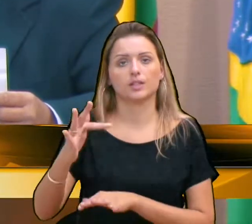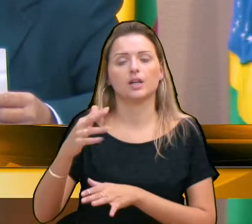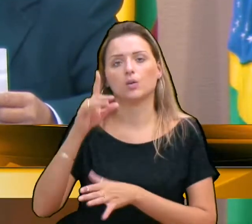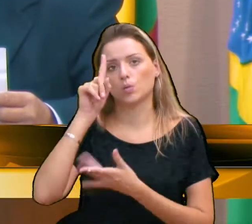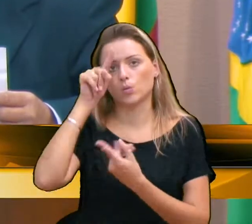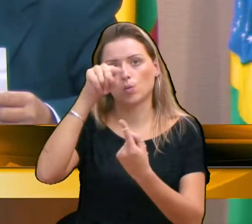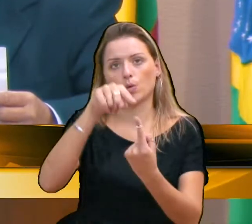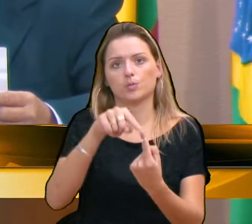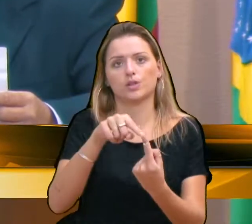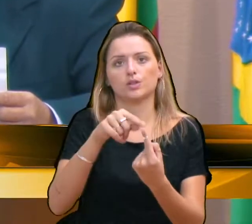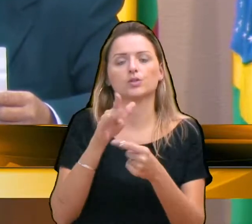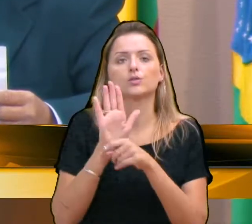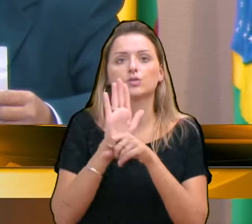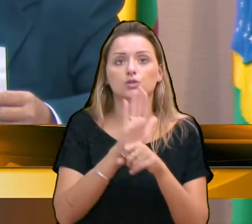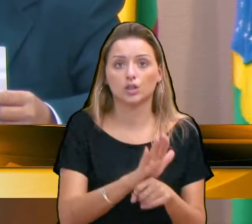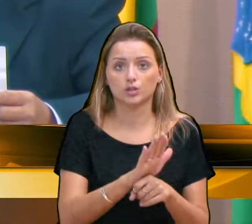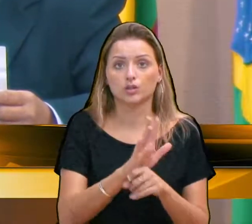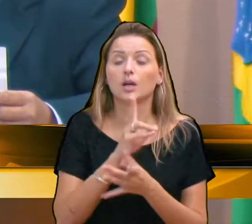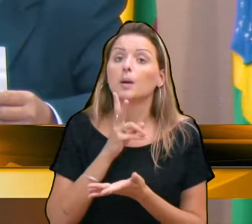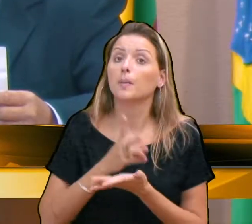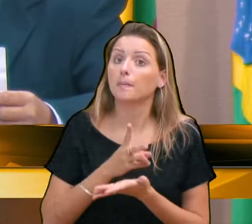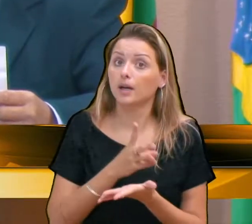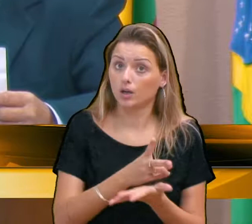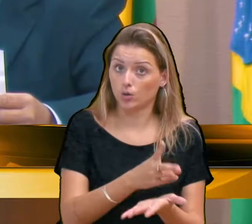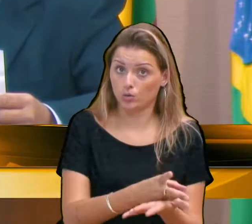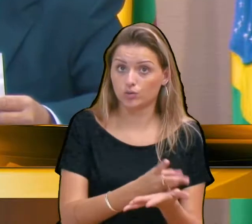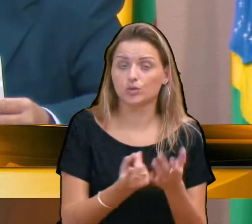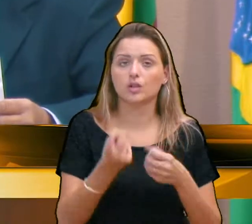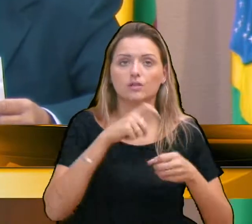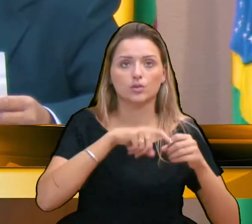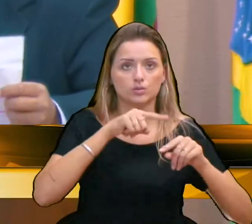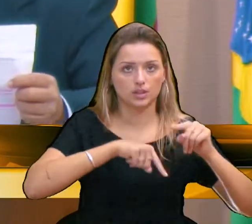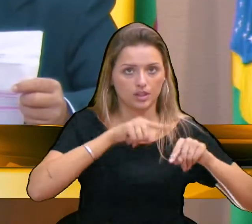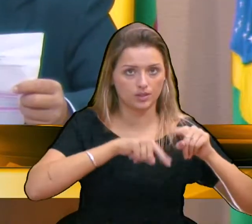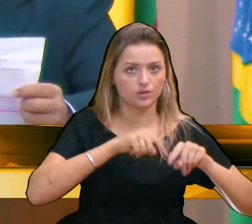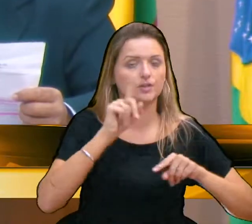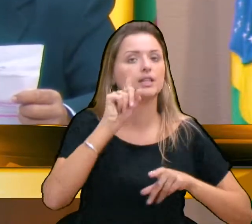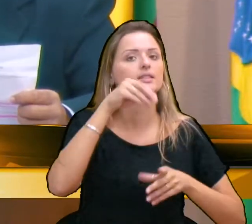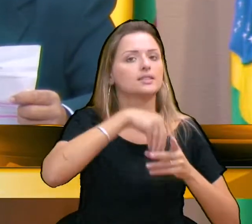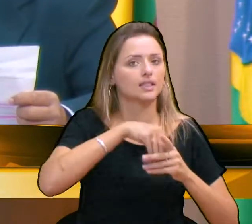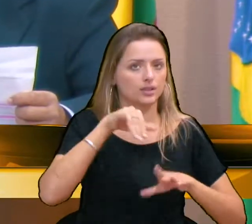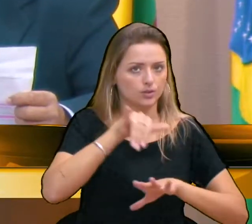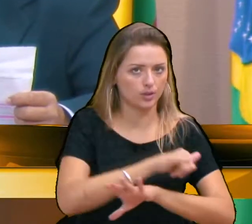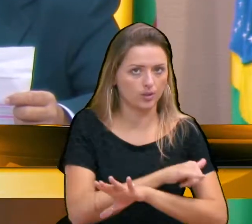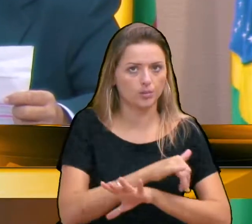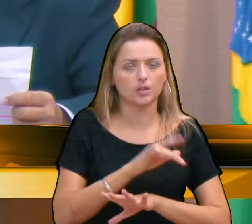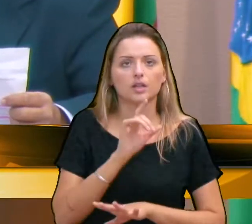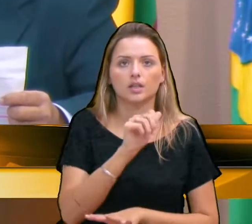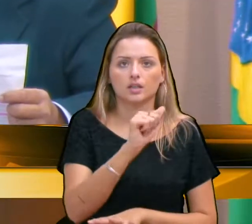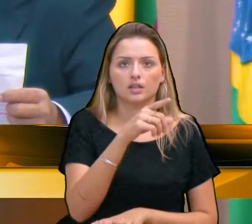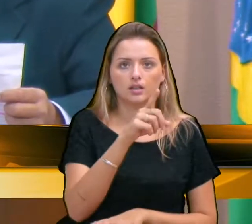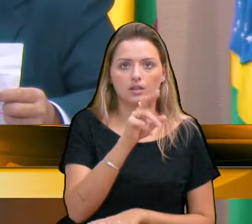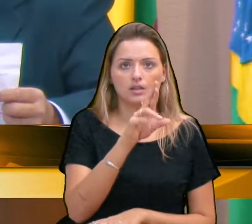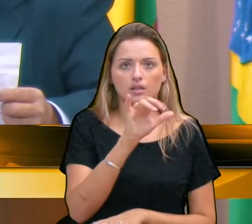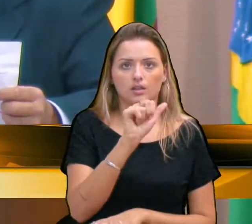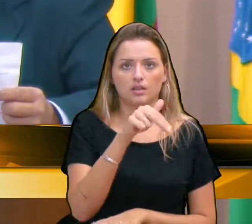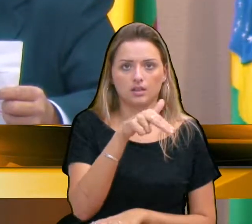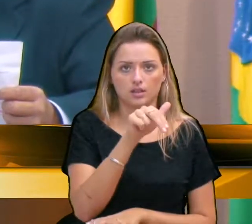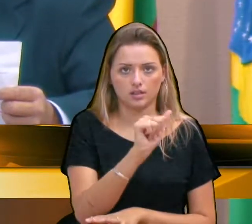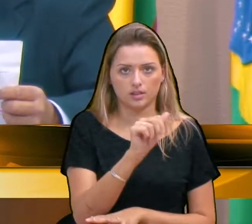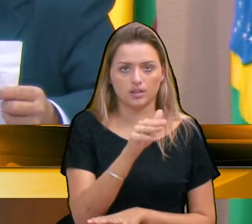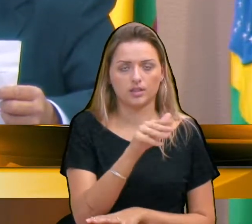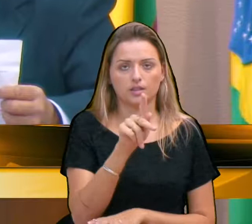de colaborarmos para que seja retomada essa atividade em seu município. Isso, Adriana Siqueira